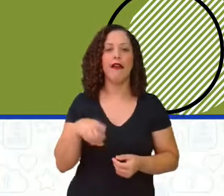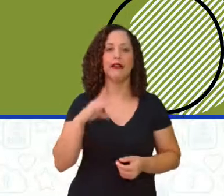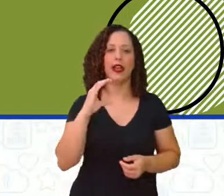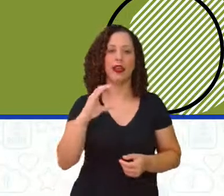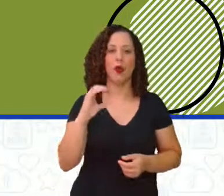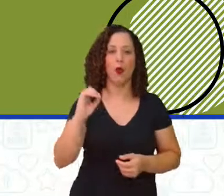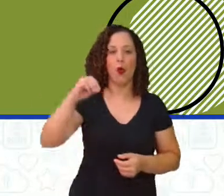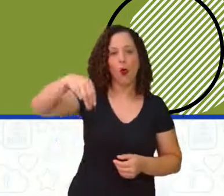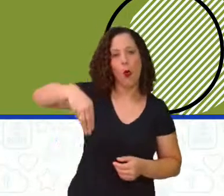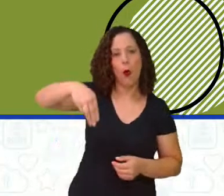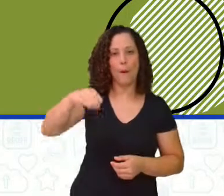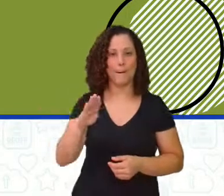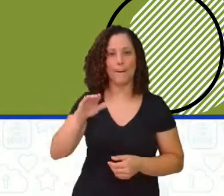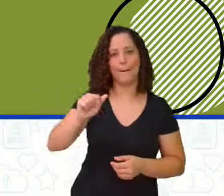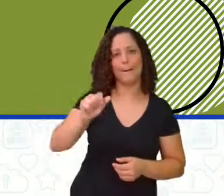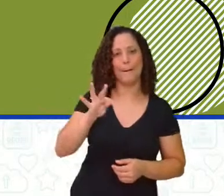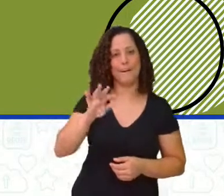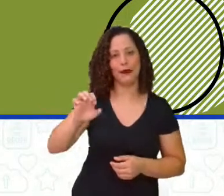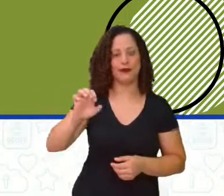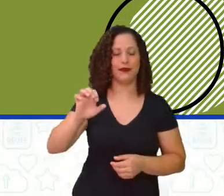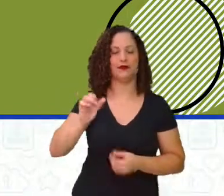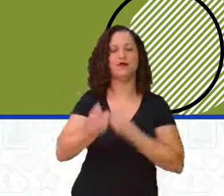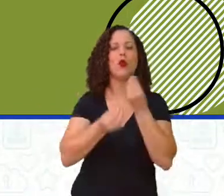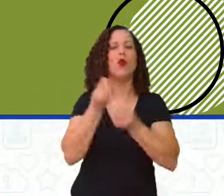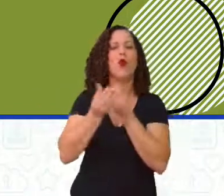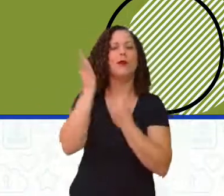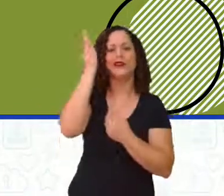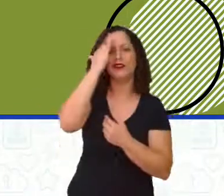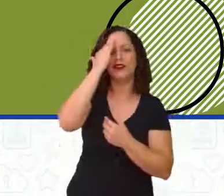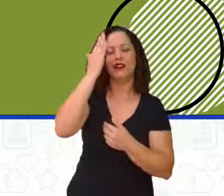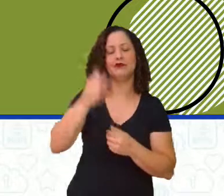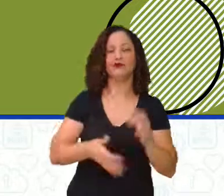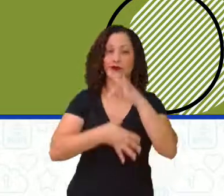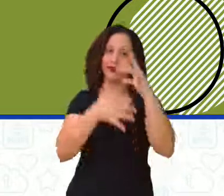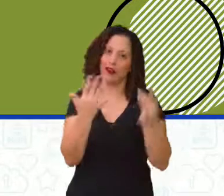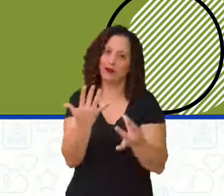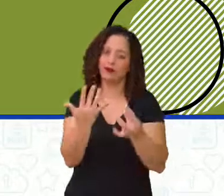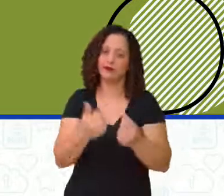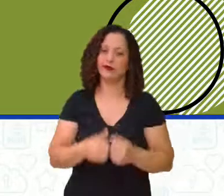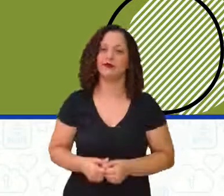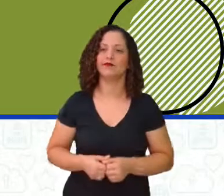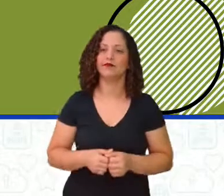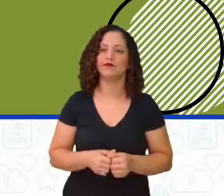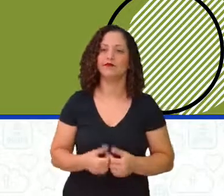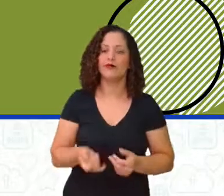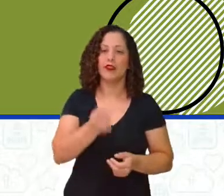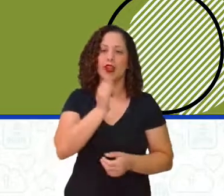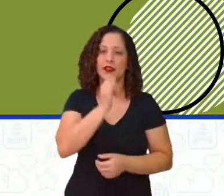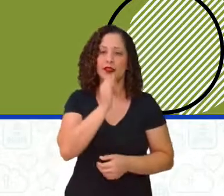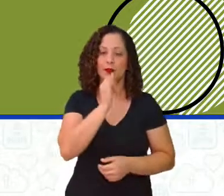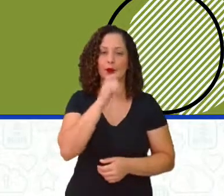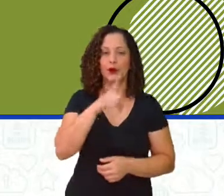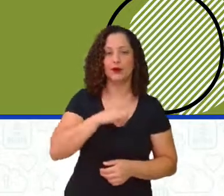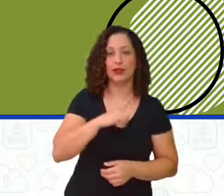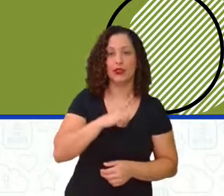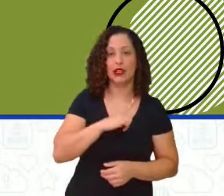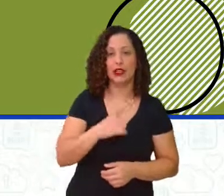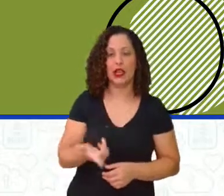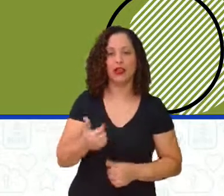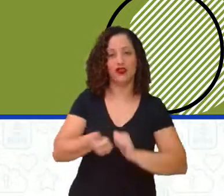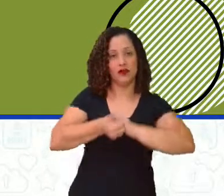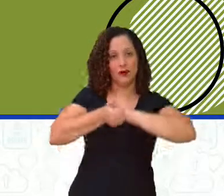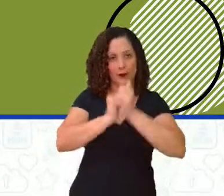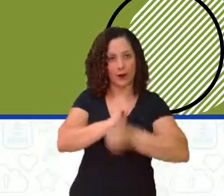define essa classificação, tá? Então, ó, quando a gente fala de esporte de combate, nós estamos